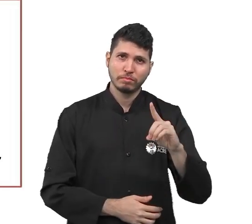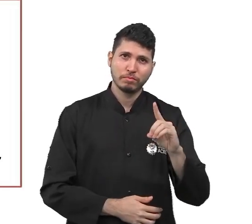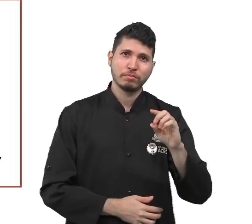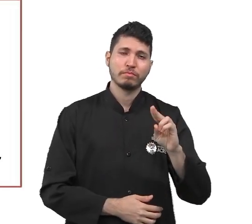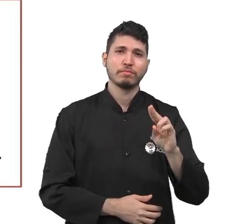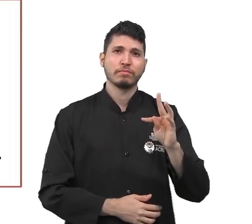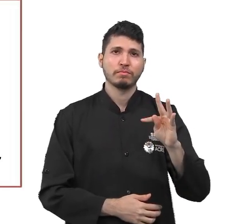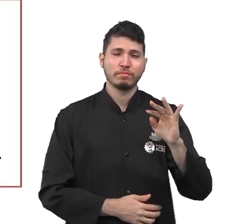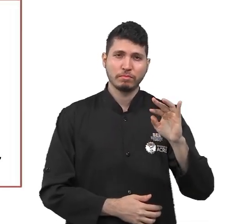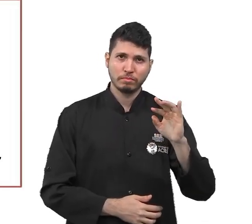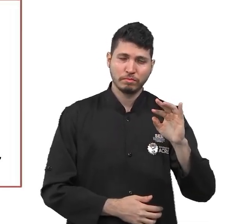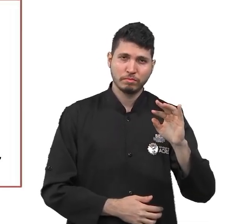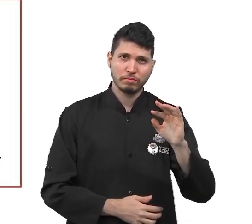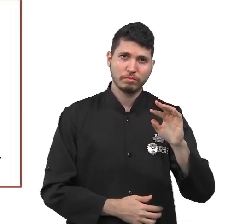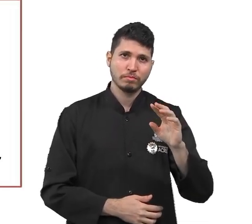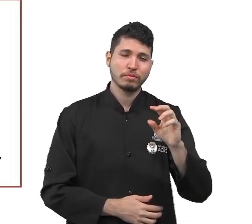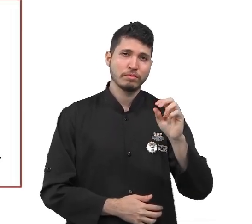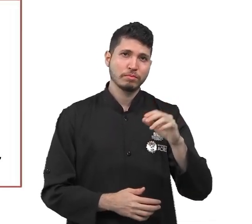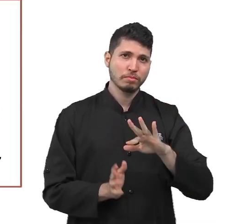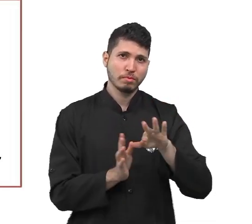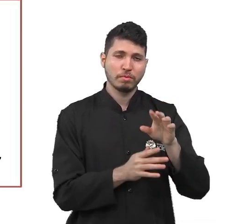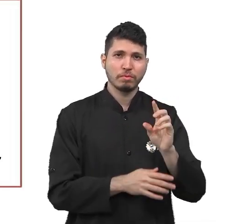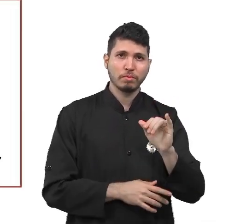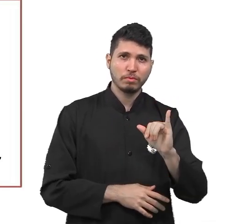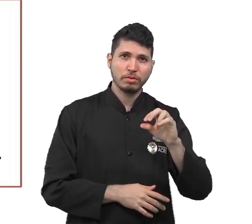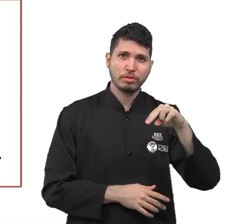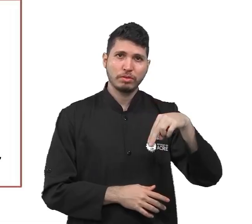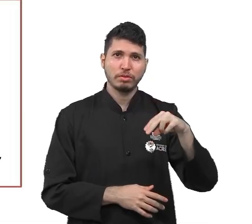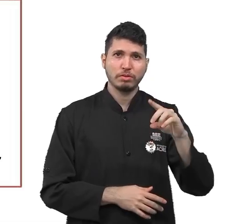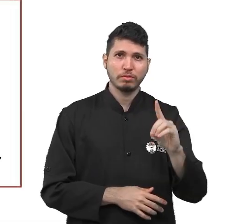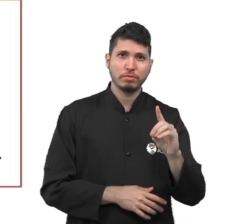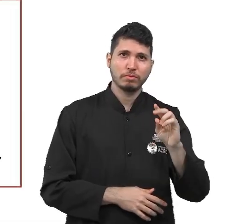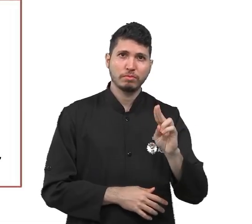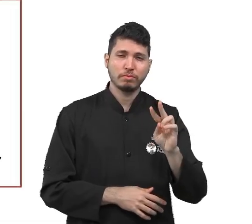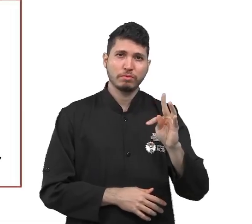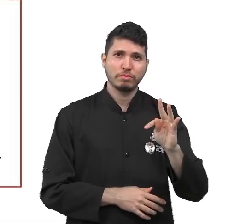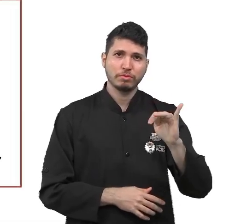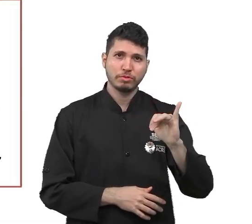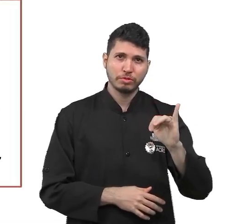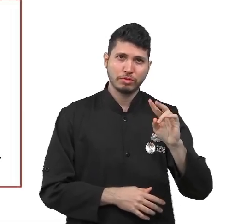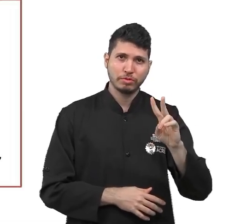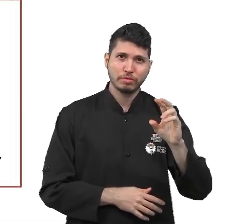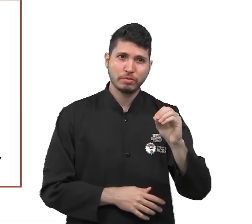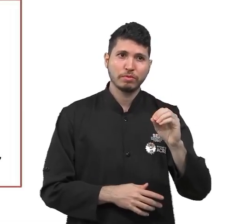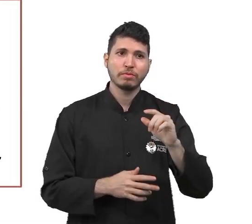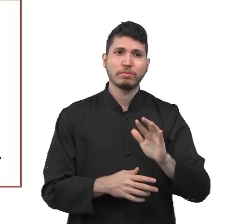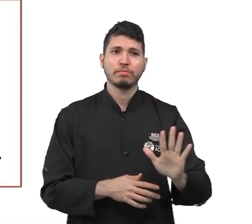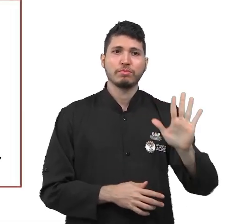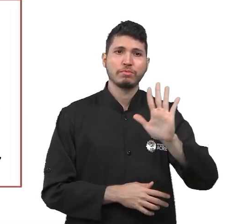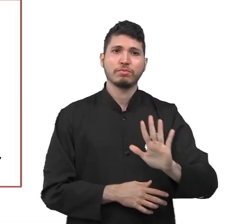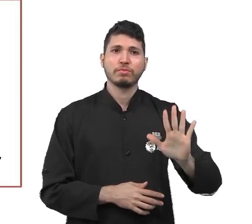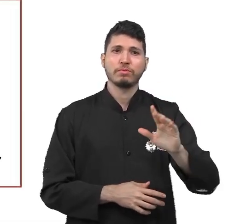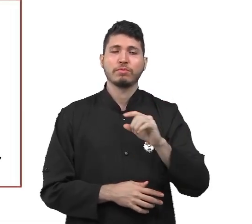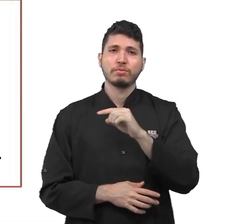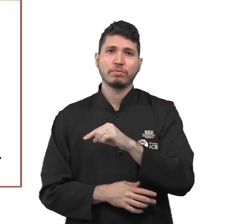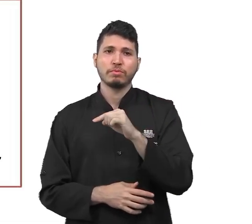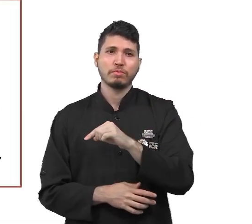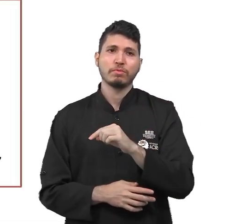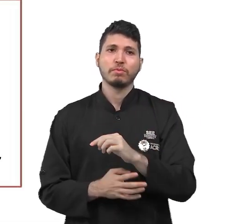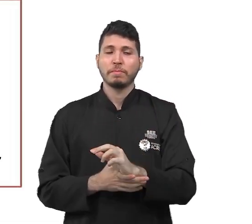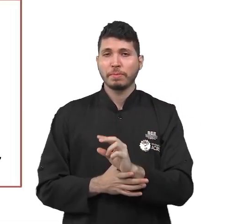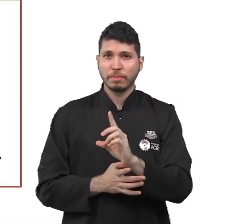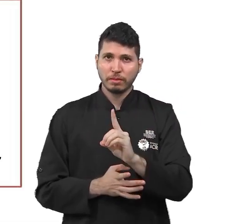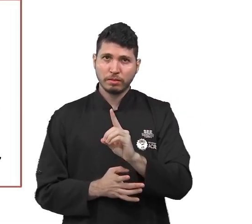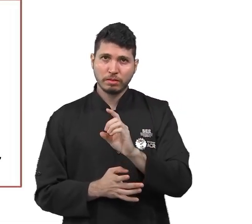método indutivo, ele parte do particular para o geral, enquanto o dedutivo do geral para o particular.